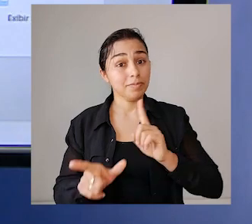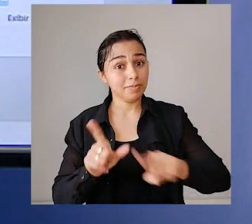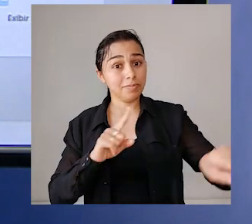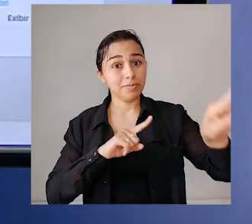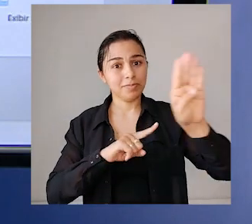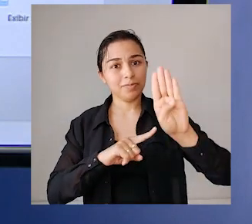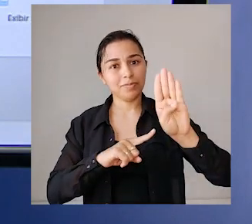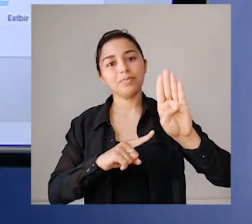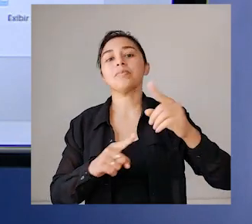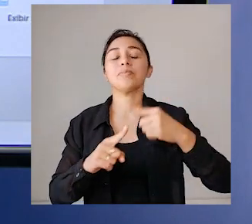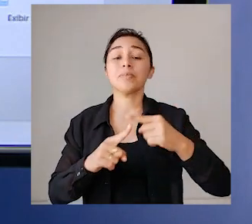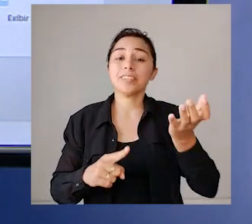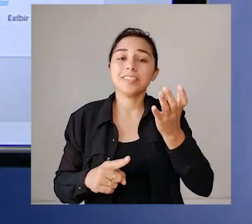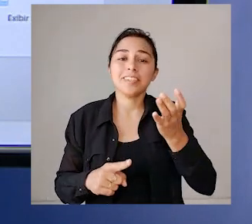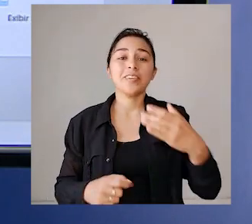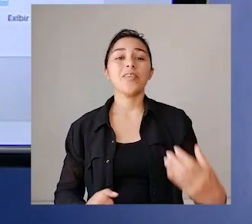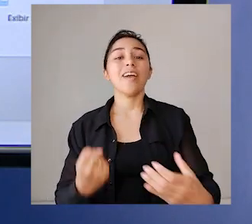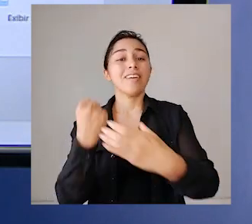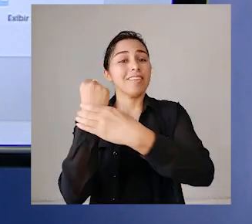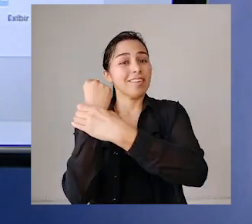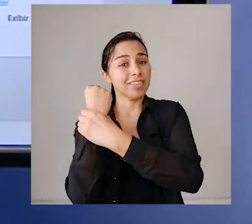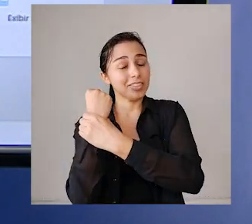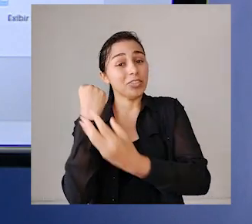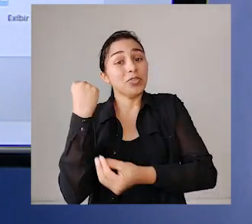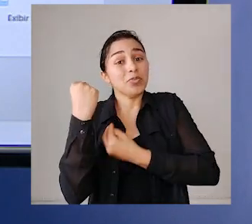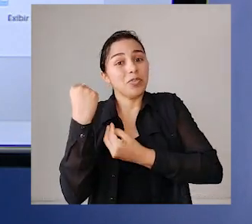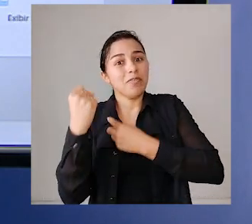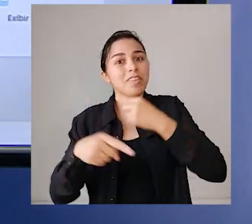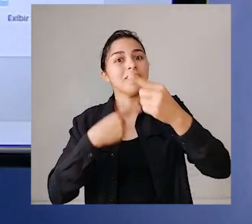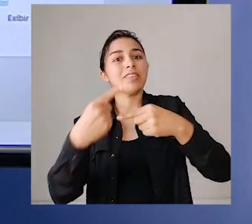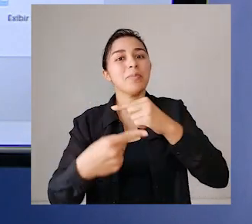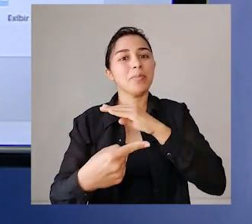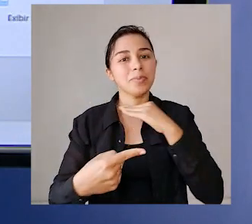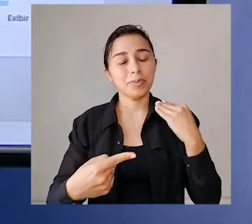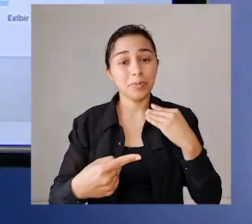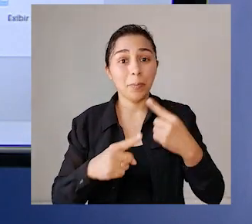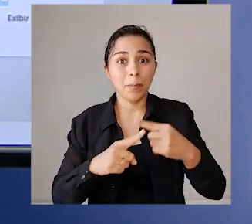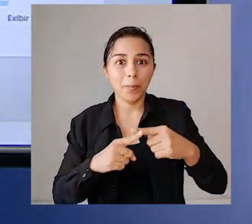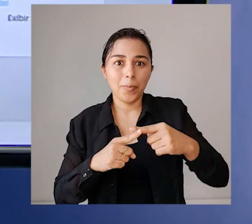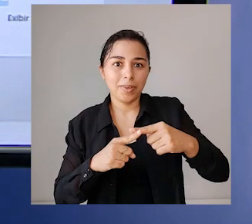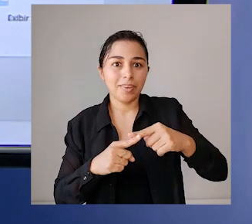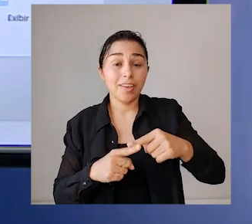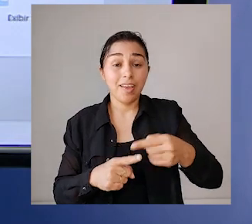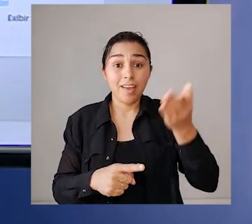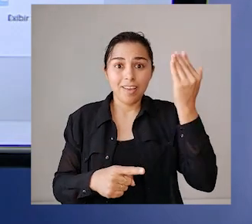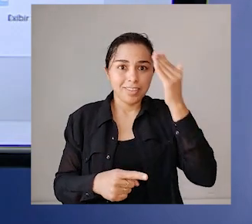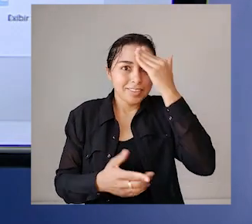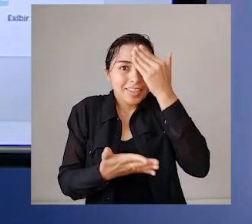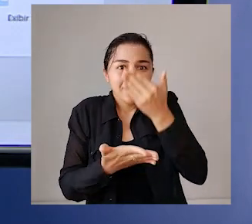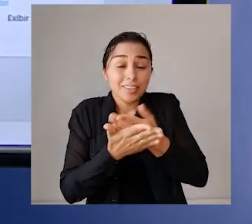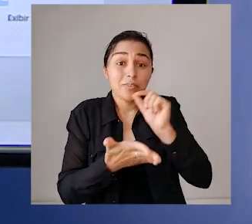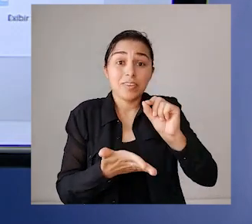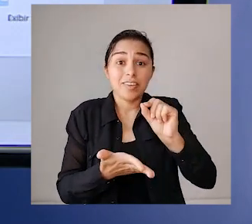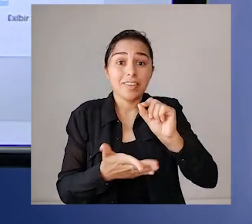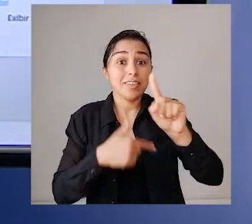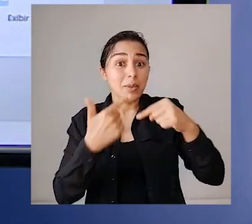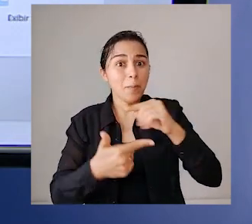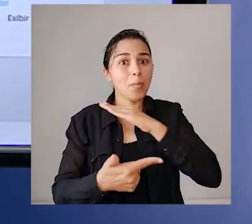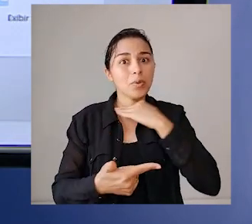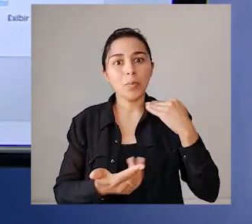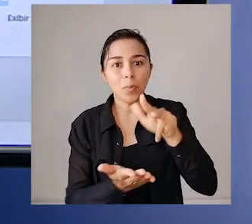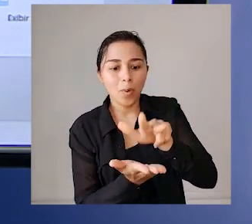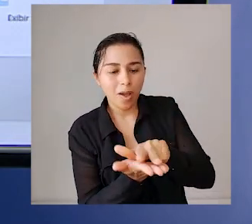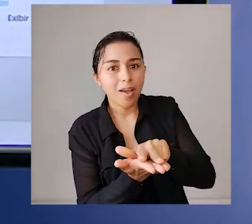Letra B. Para garantir suas vidas póstumas. Por quê? Eles acreditavam que existia uma vida após a